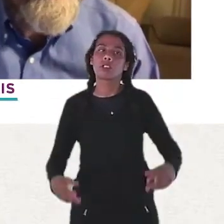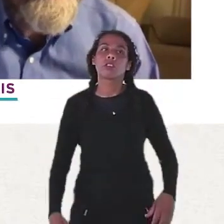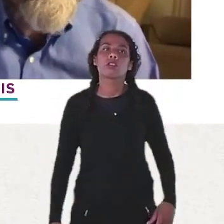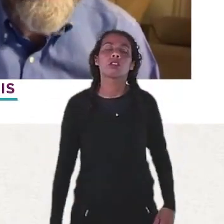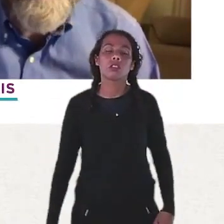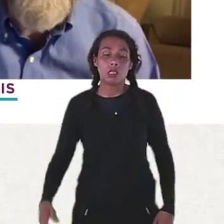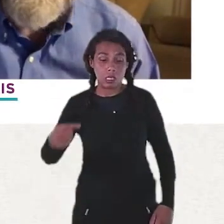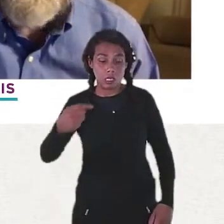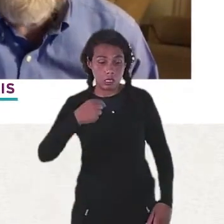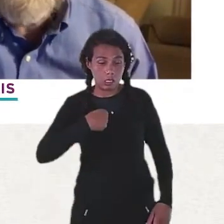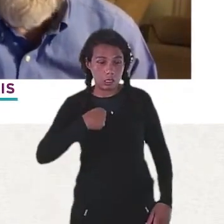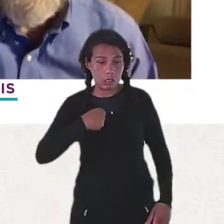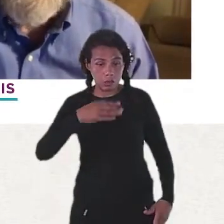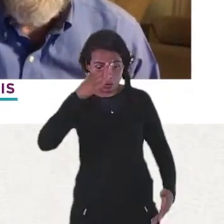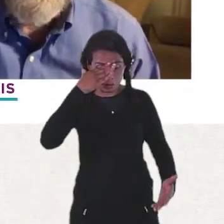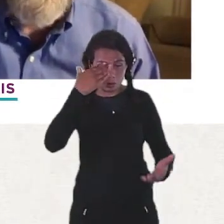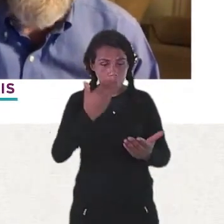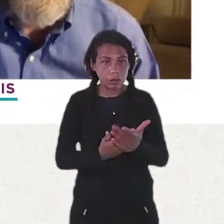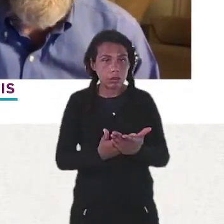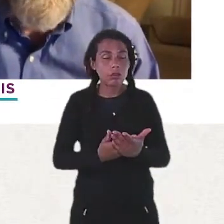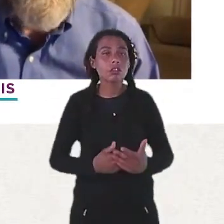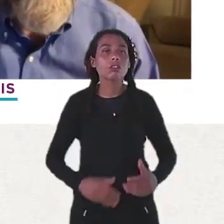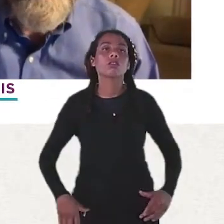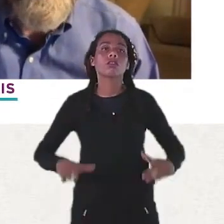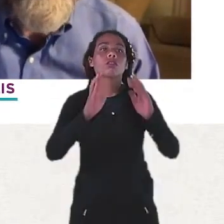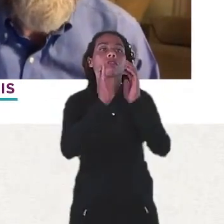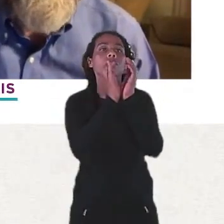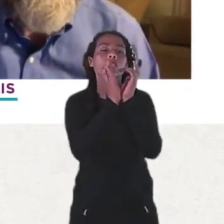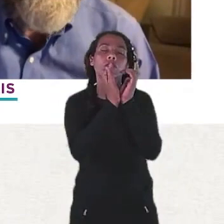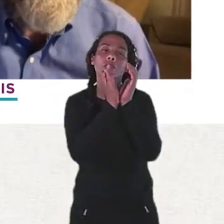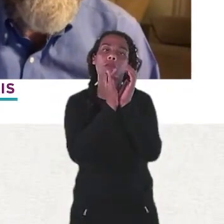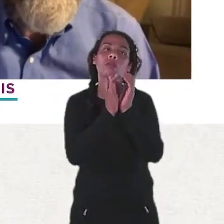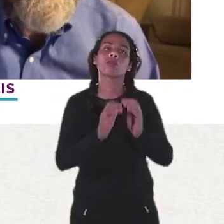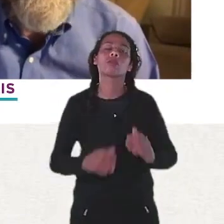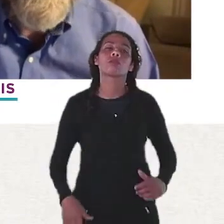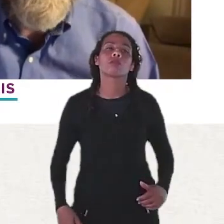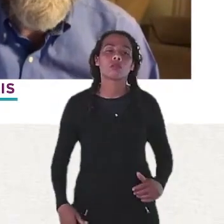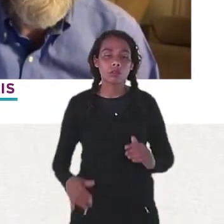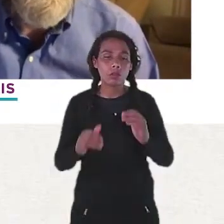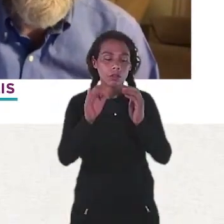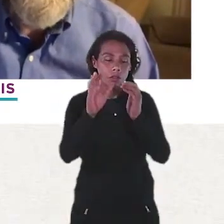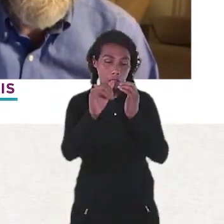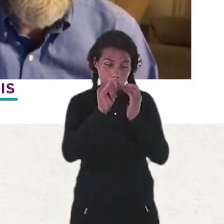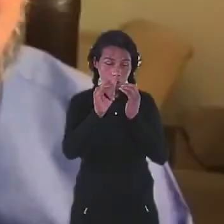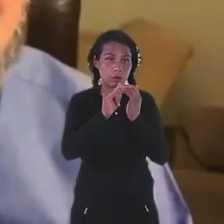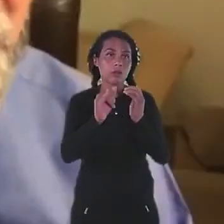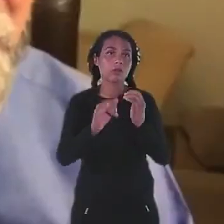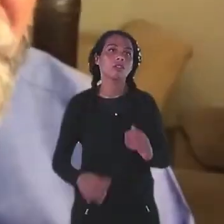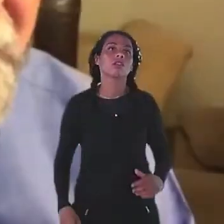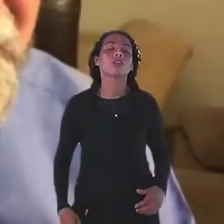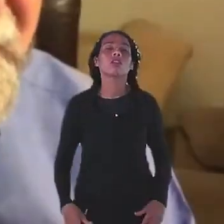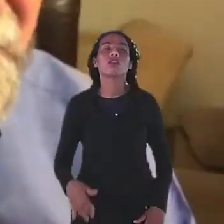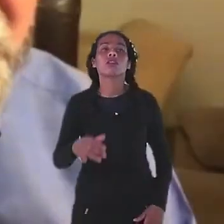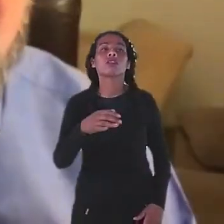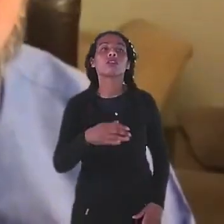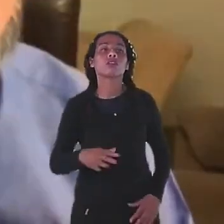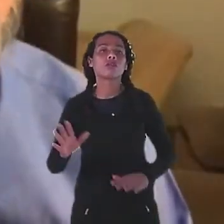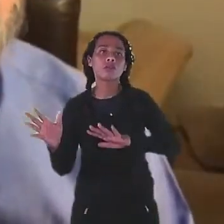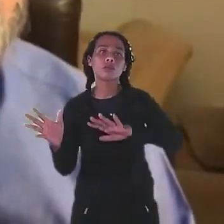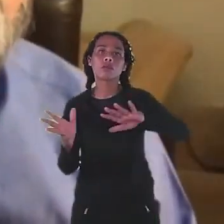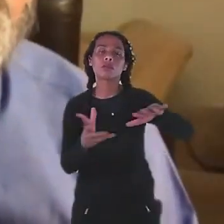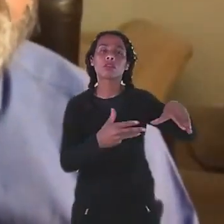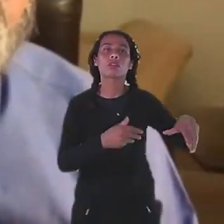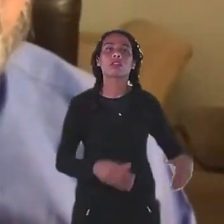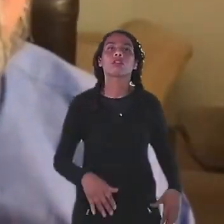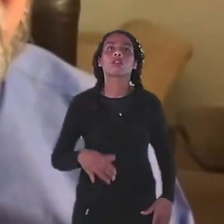dele teria vindo em Vulcan, segundo eu me lembro, um planeta que tem um sistema solar com 2 sóis, né?